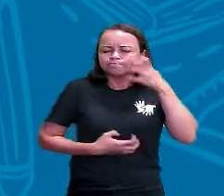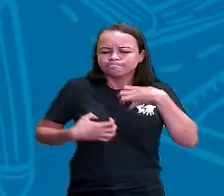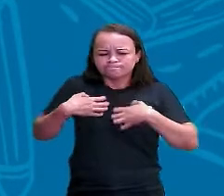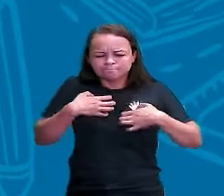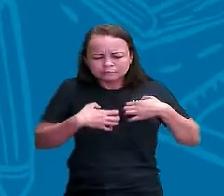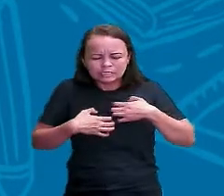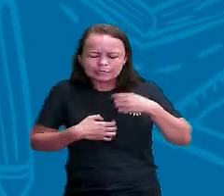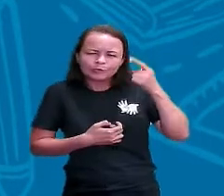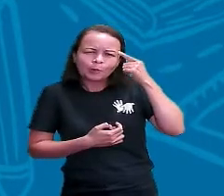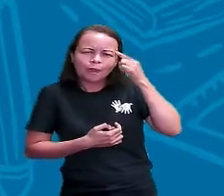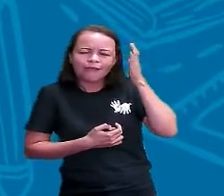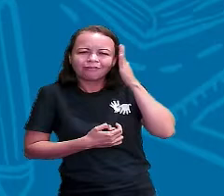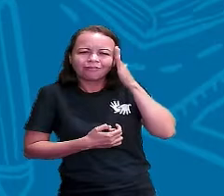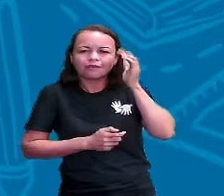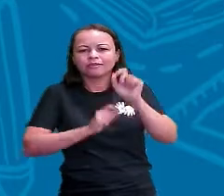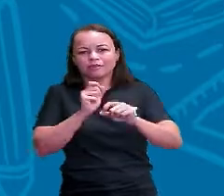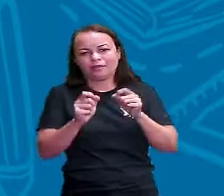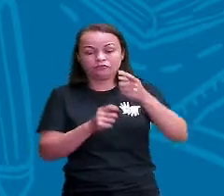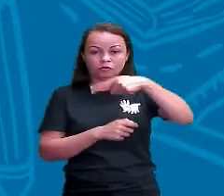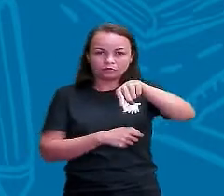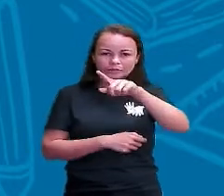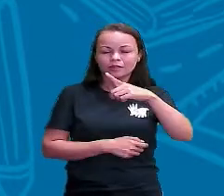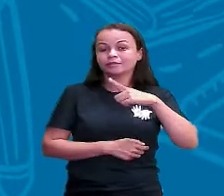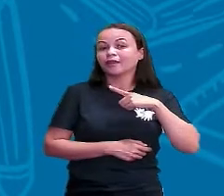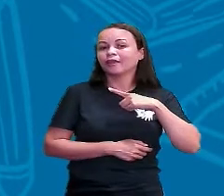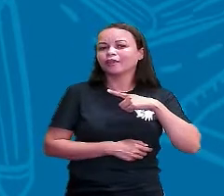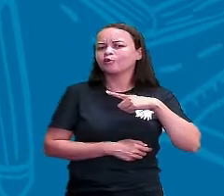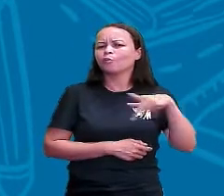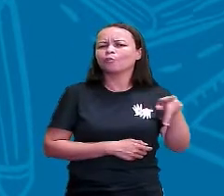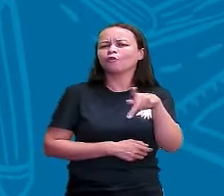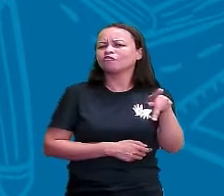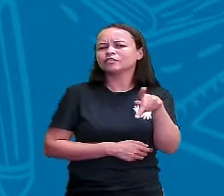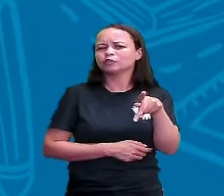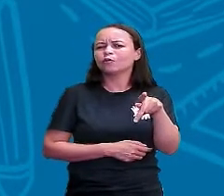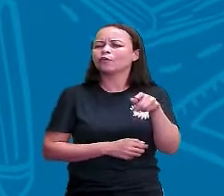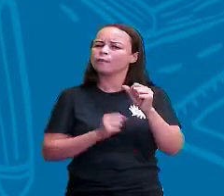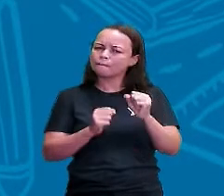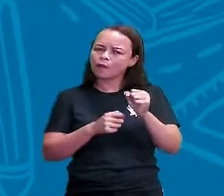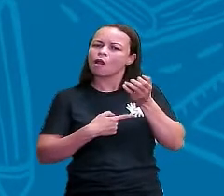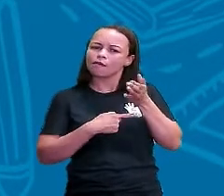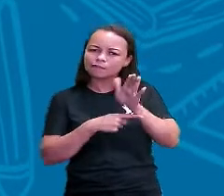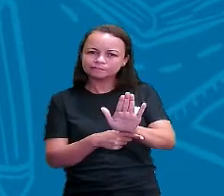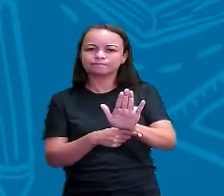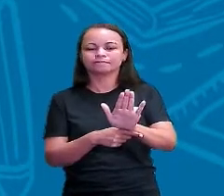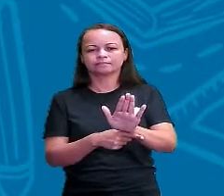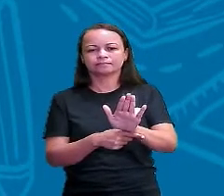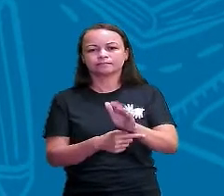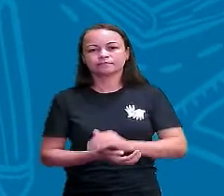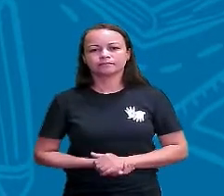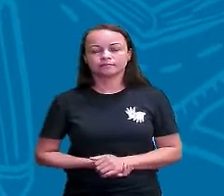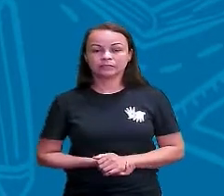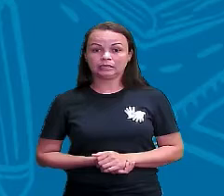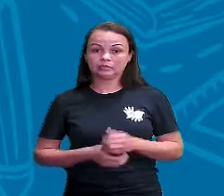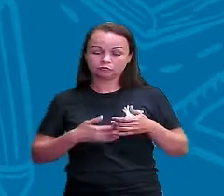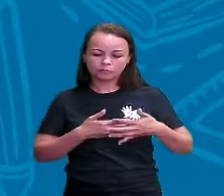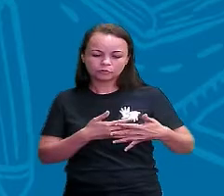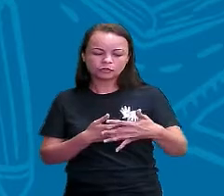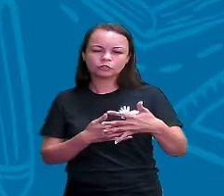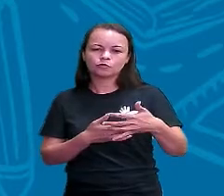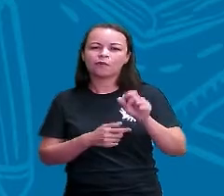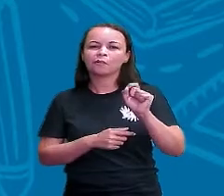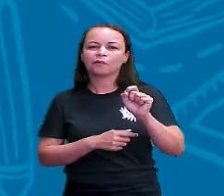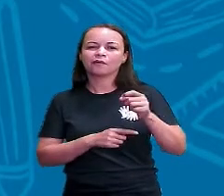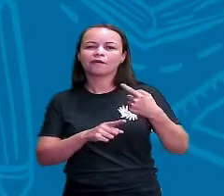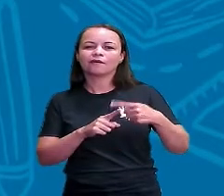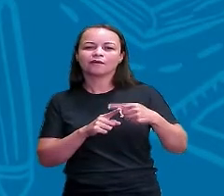movimento, toda essa ação, você tem um grande cuidador do teu saber, que é quem? O teu professor. Então, vamos continuar, porque essa viagem, gente,